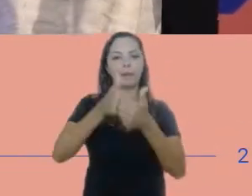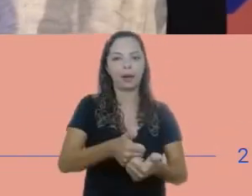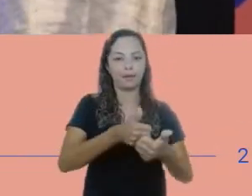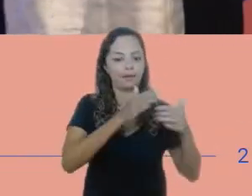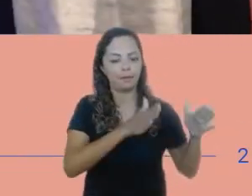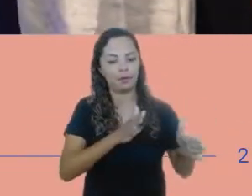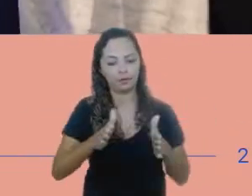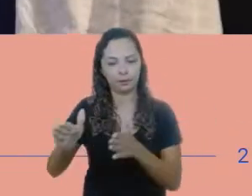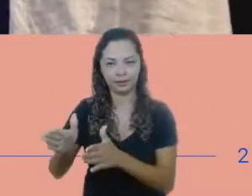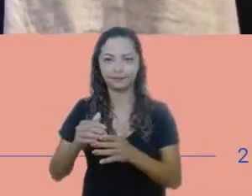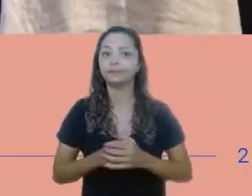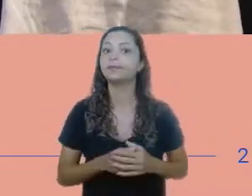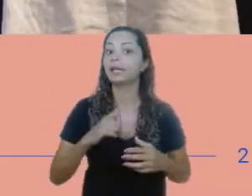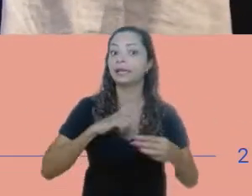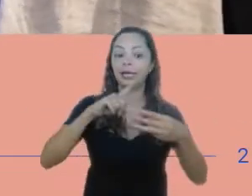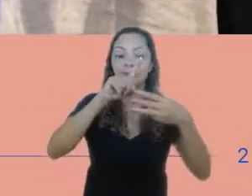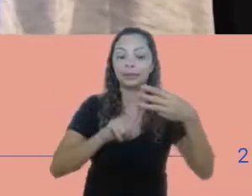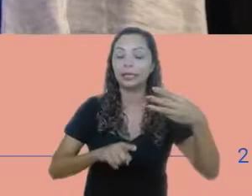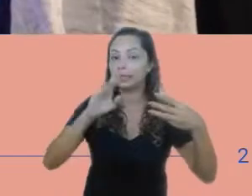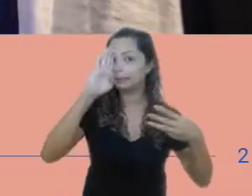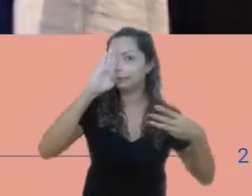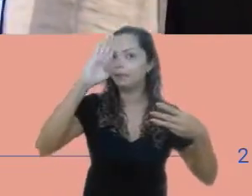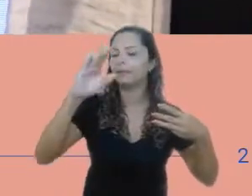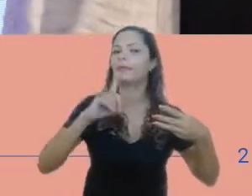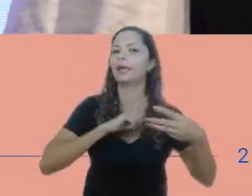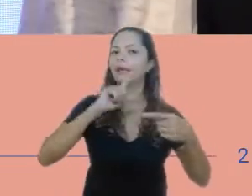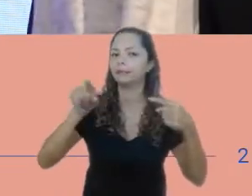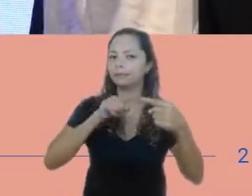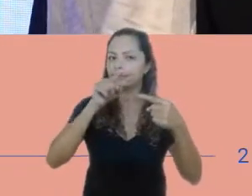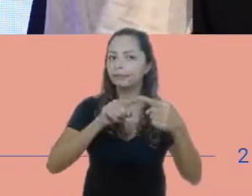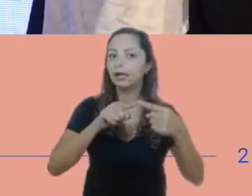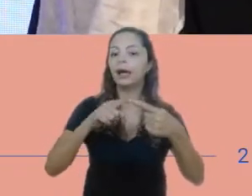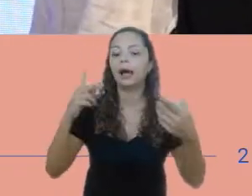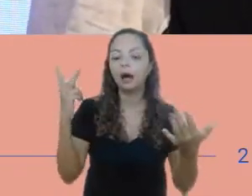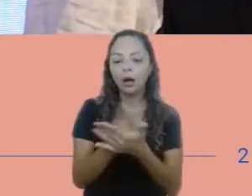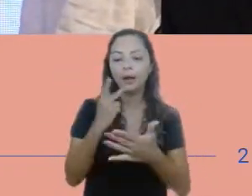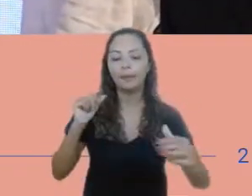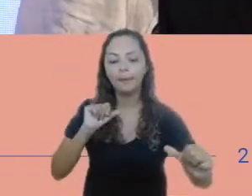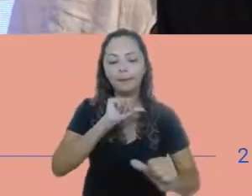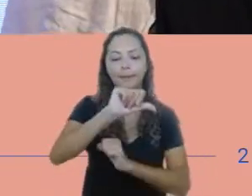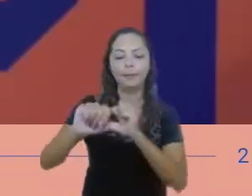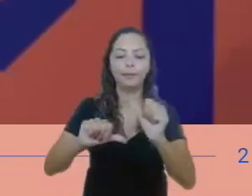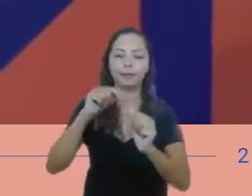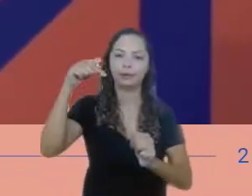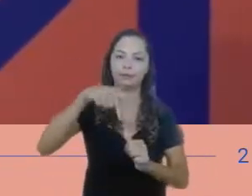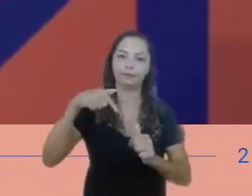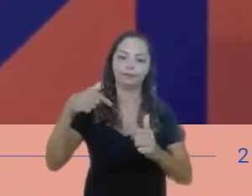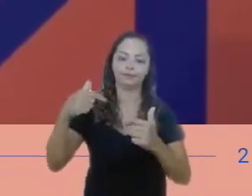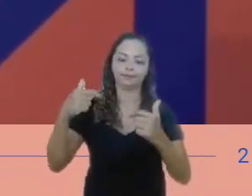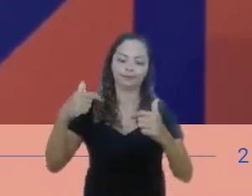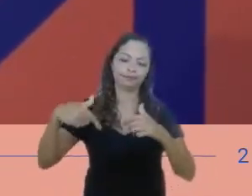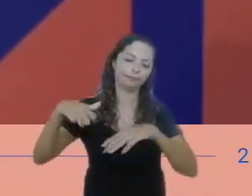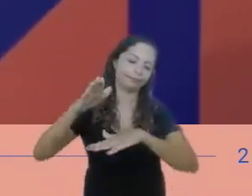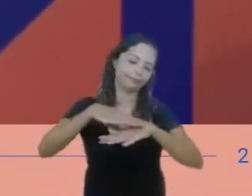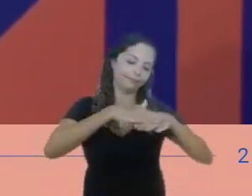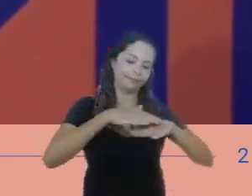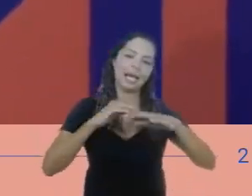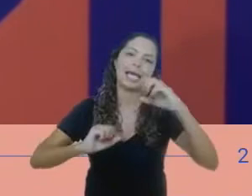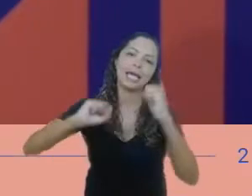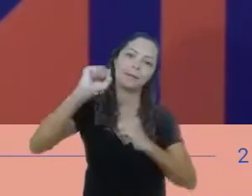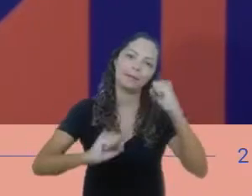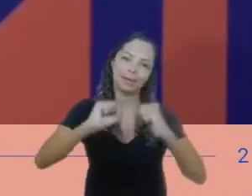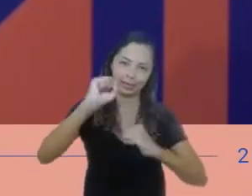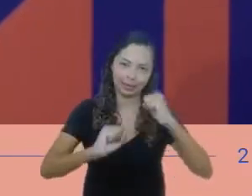três motivações básicas para transição acontecer dentro do âmbito de um negócio primeiro são empresas que já nascem